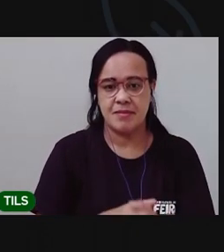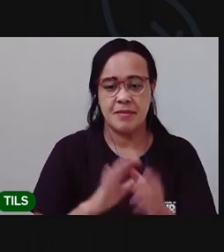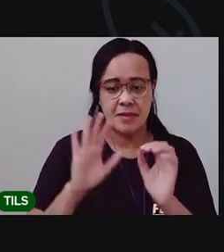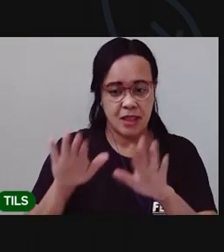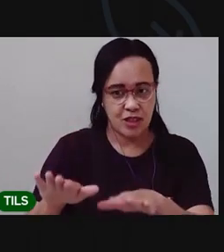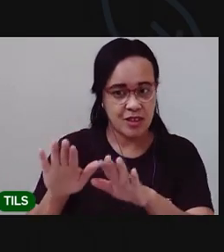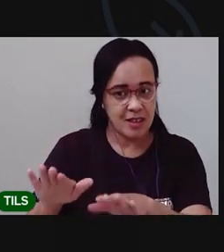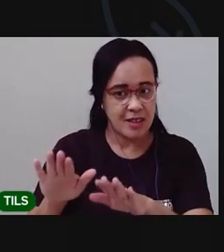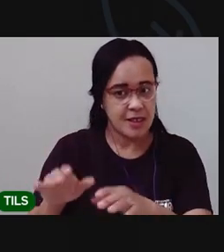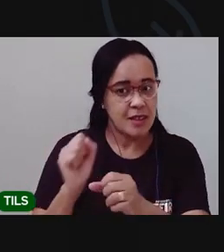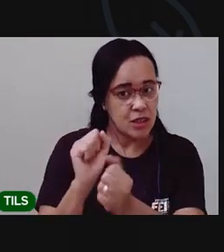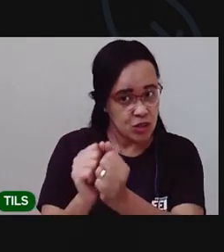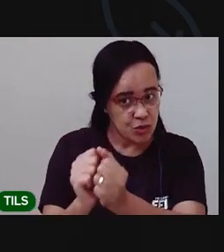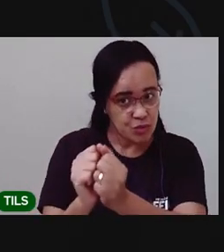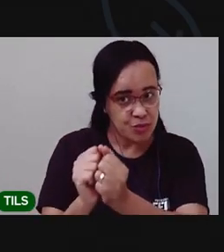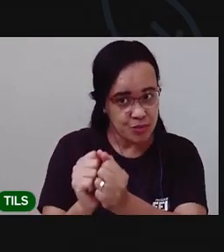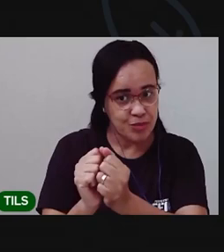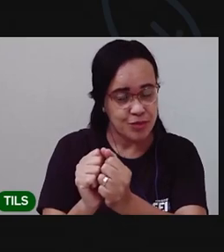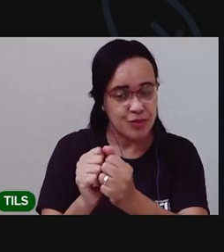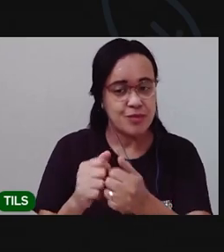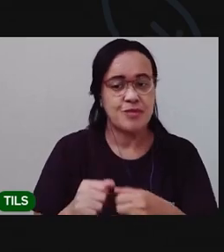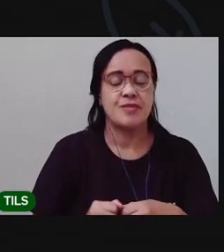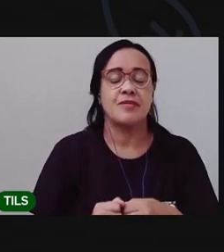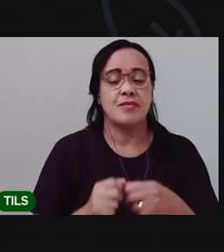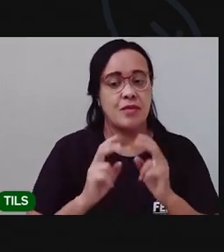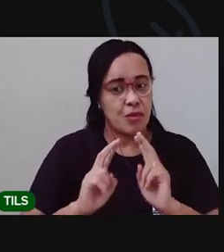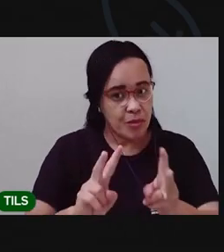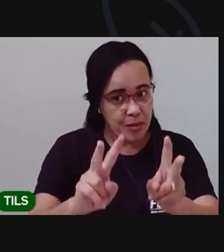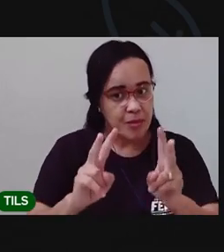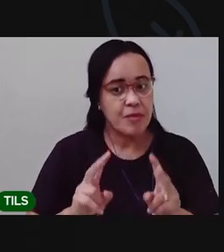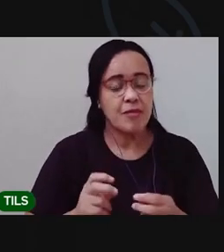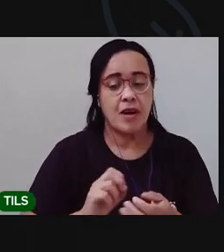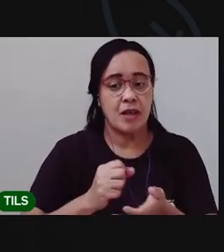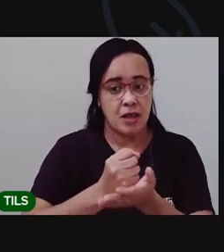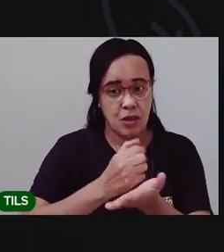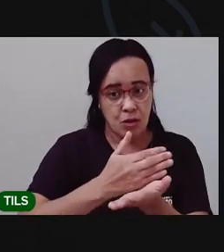já deixa aí junto com você, que a gente vai começar.